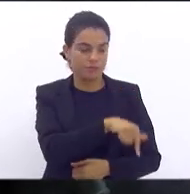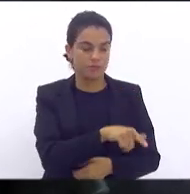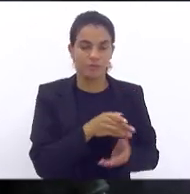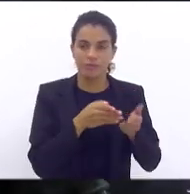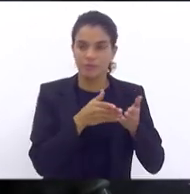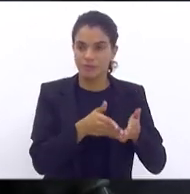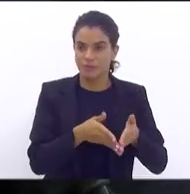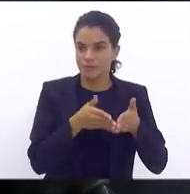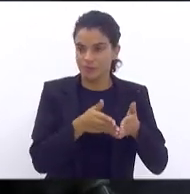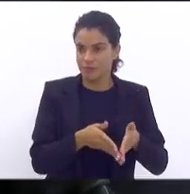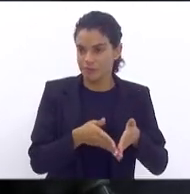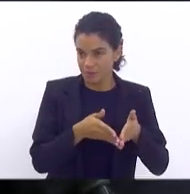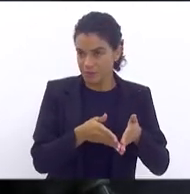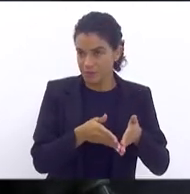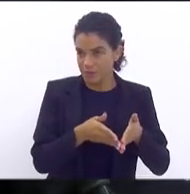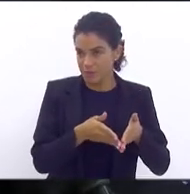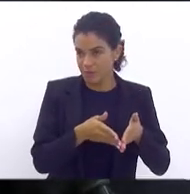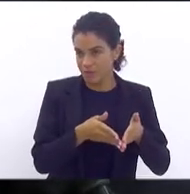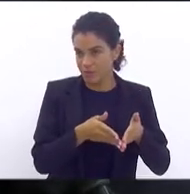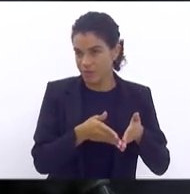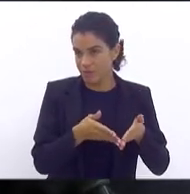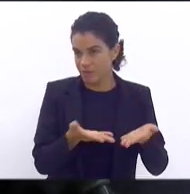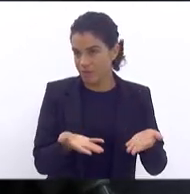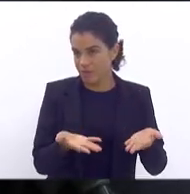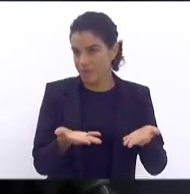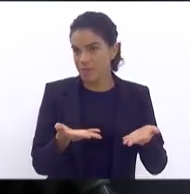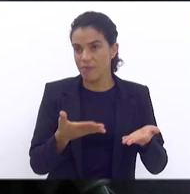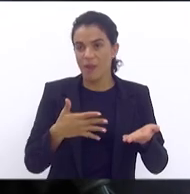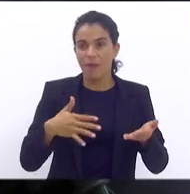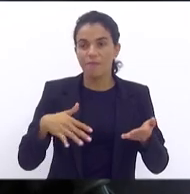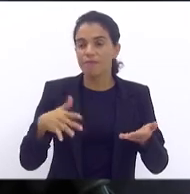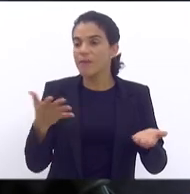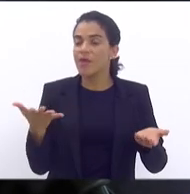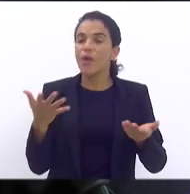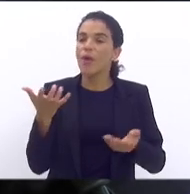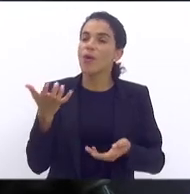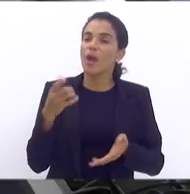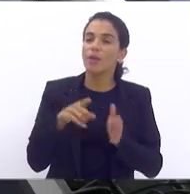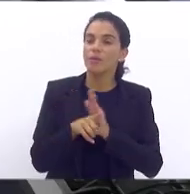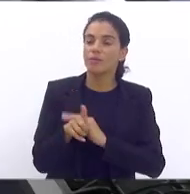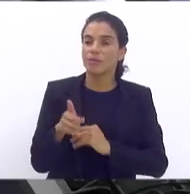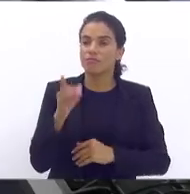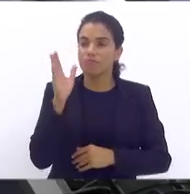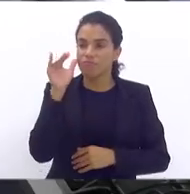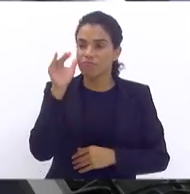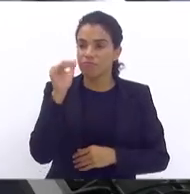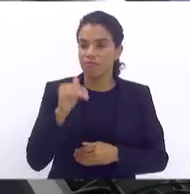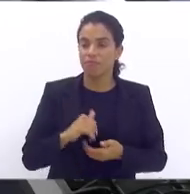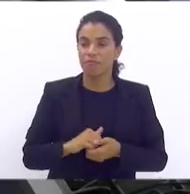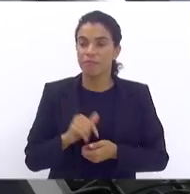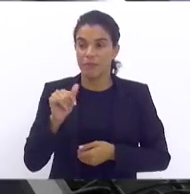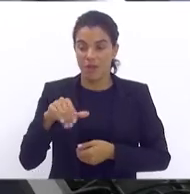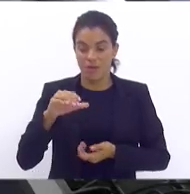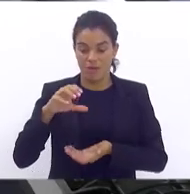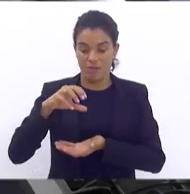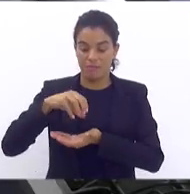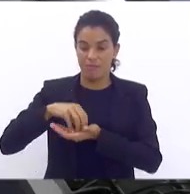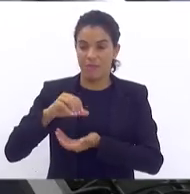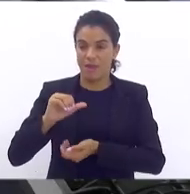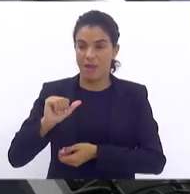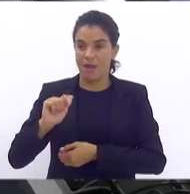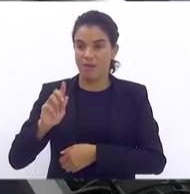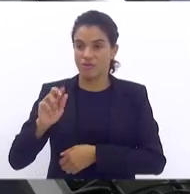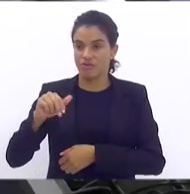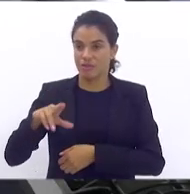da navegação em área de zona econômica exclusiva? É essa a pergunta. Essa agência, ela normalmente faz todos os